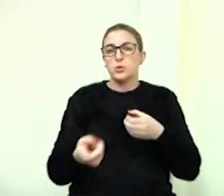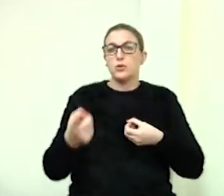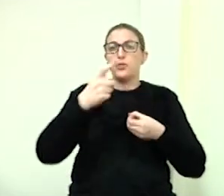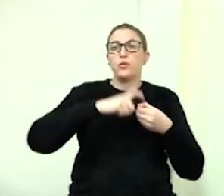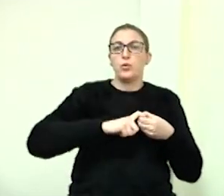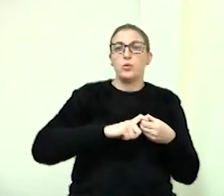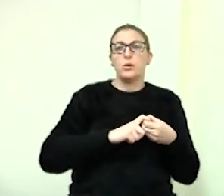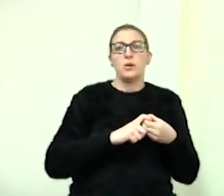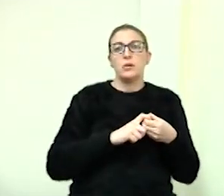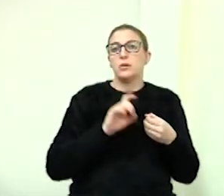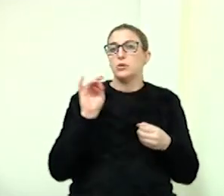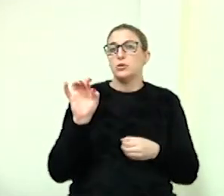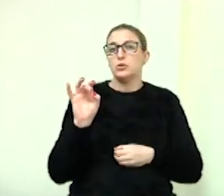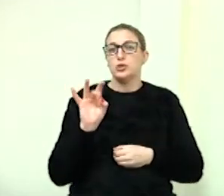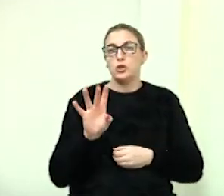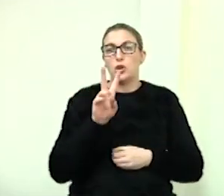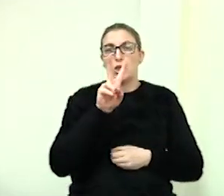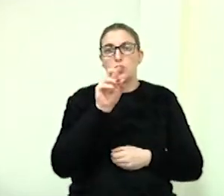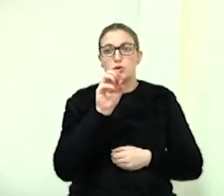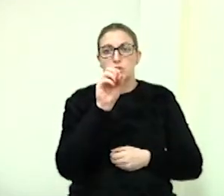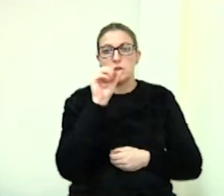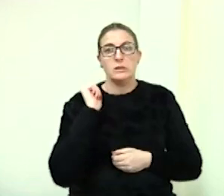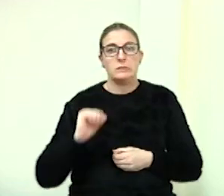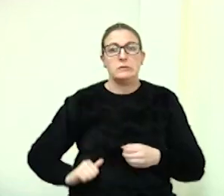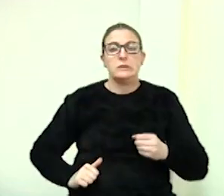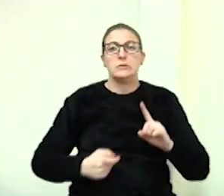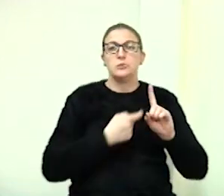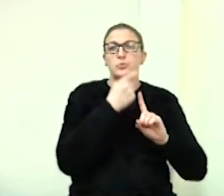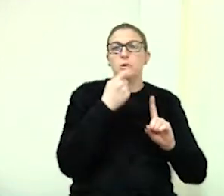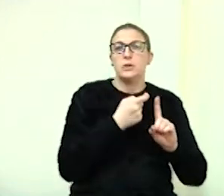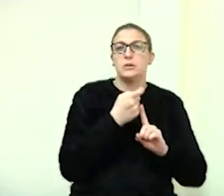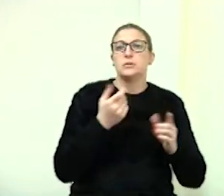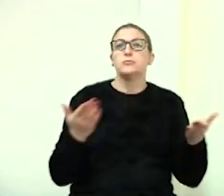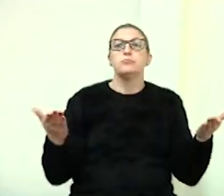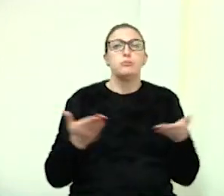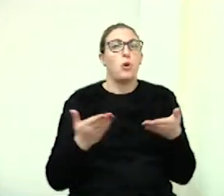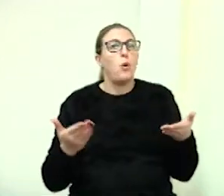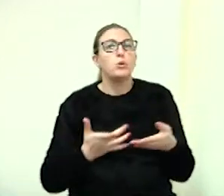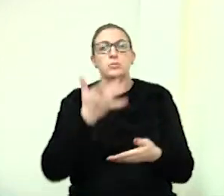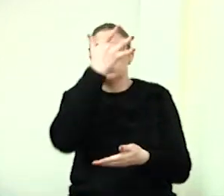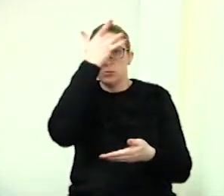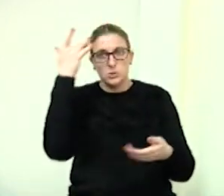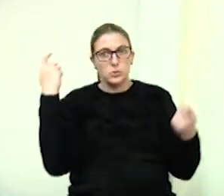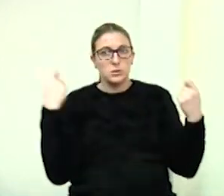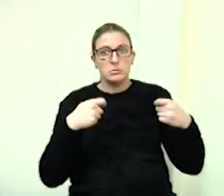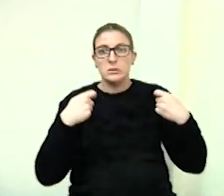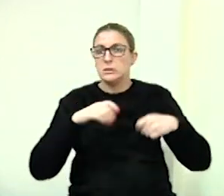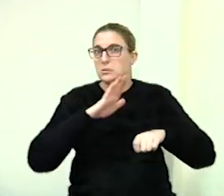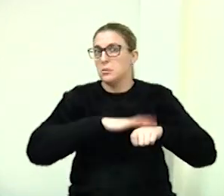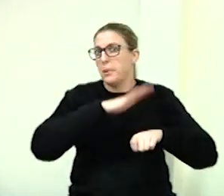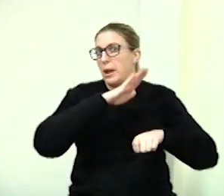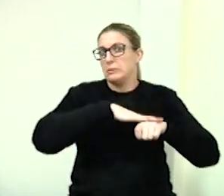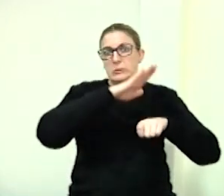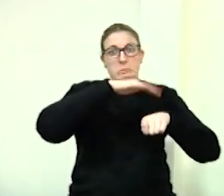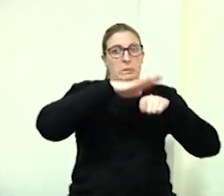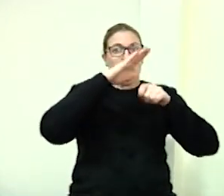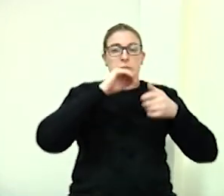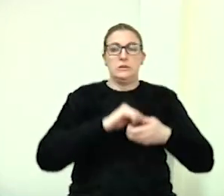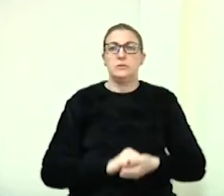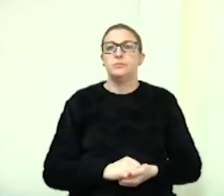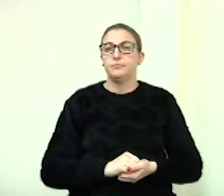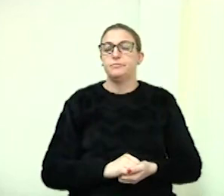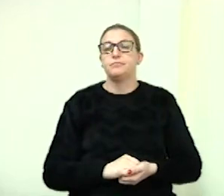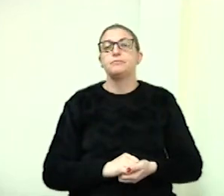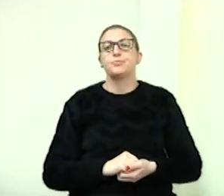gente precisando, inclusive. Porque pessoas que ainda tinham uma reserva, se não conseguiram se colocar no mercado, não conseguem fazer outra coisa, estão precisando, que não precisavam